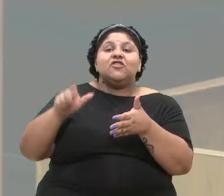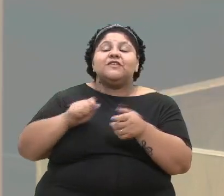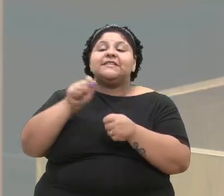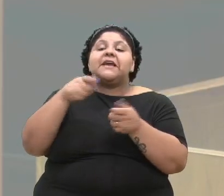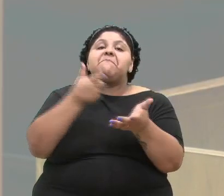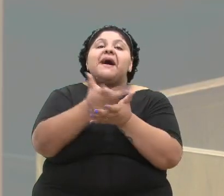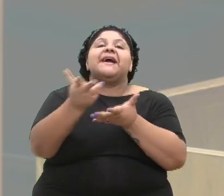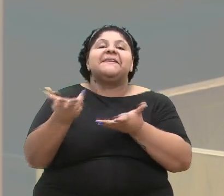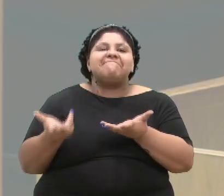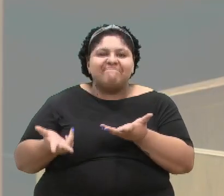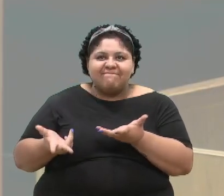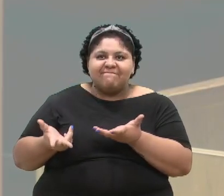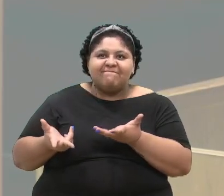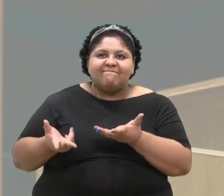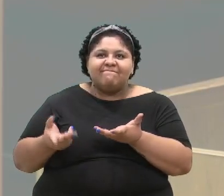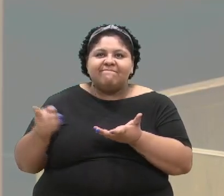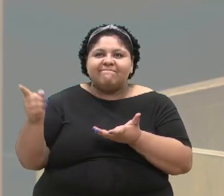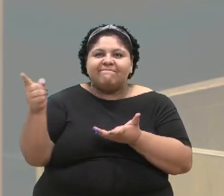conta?